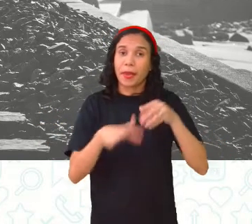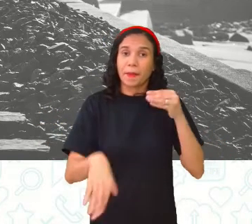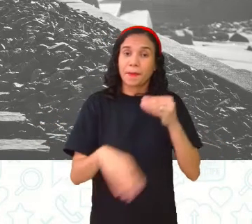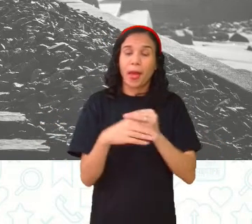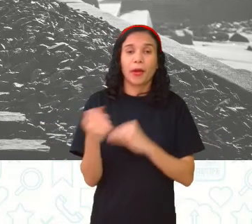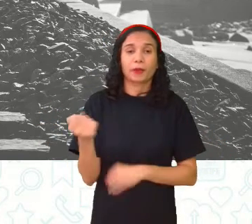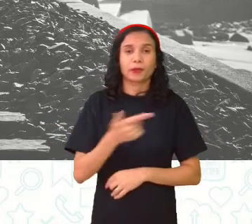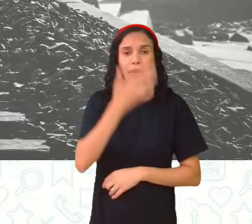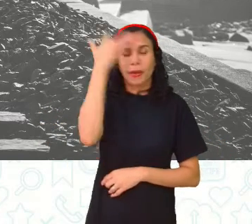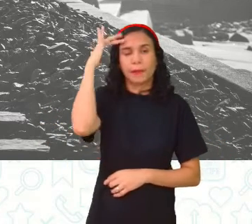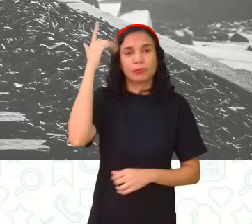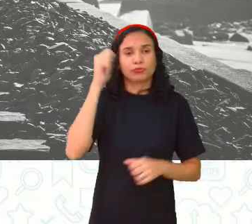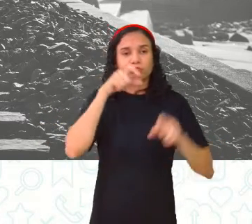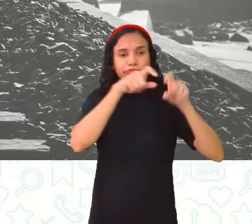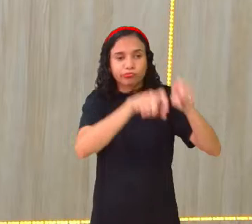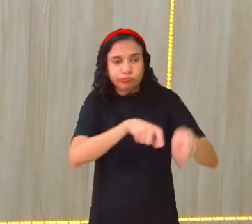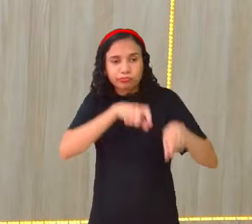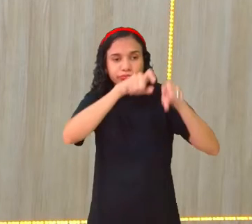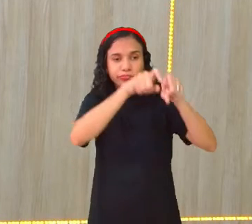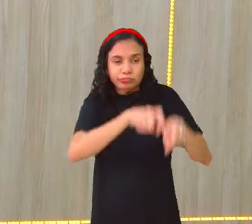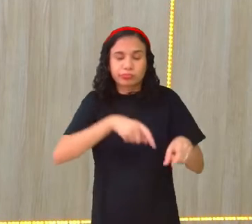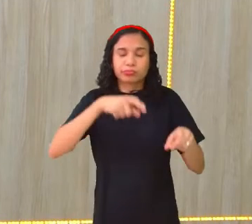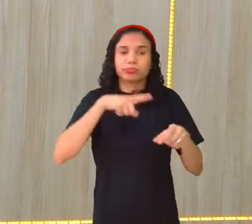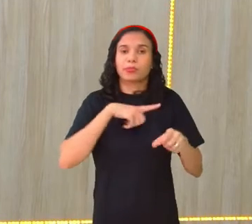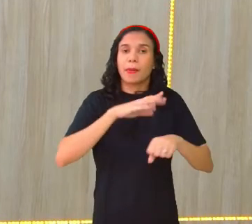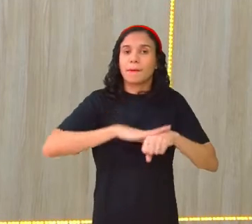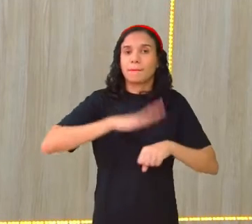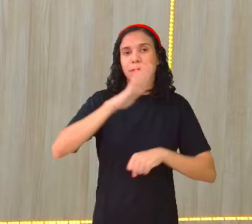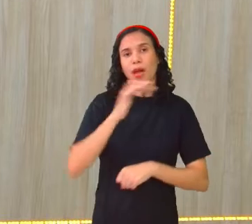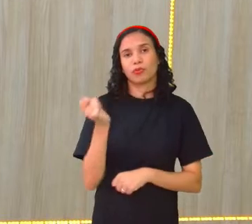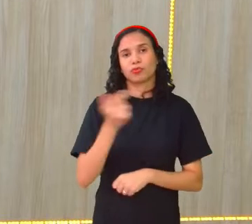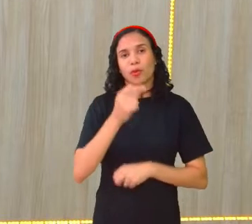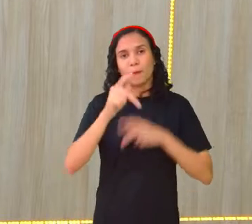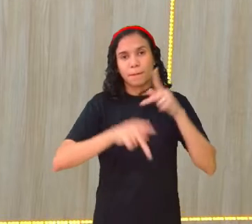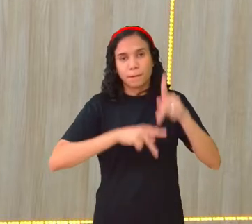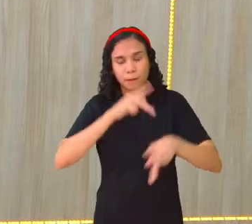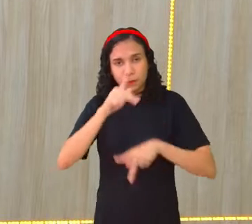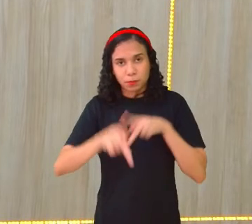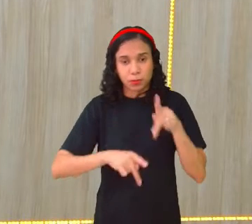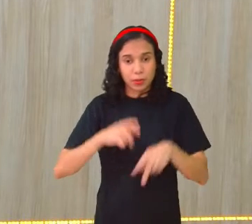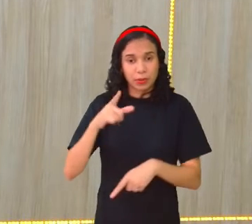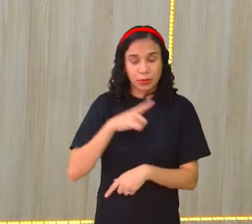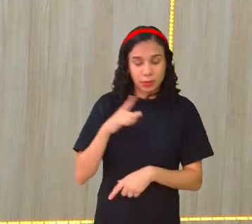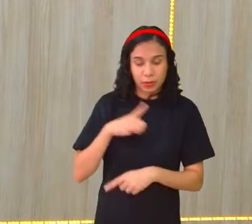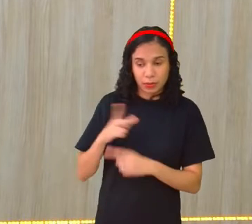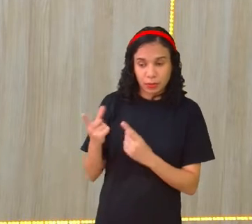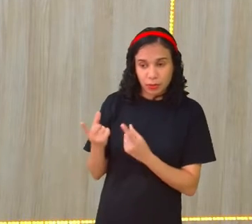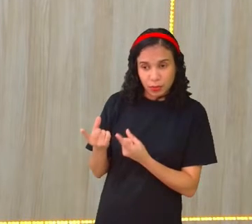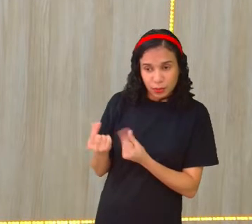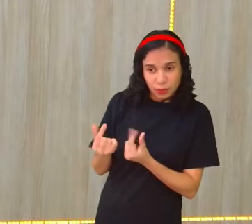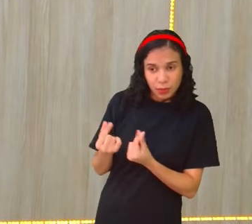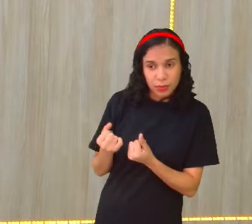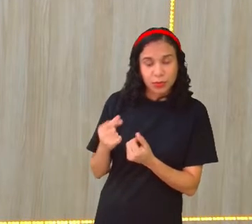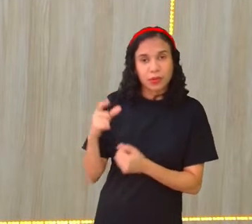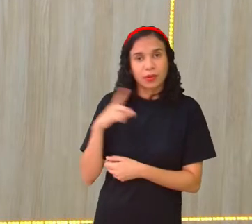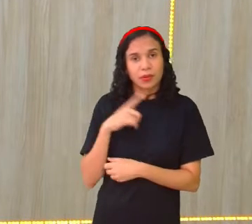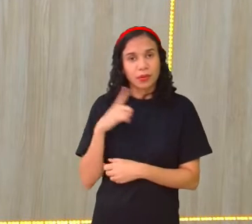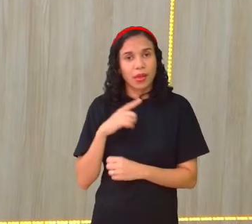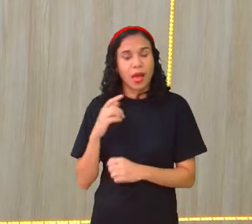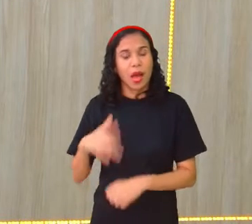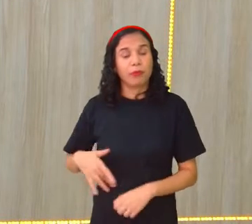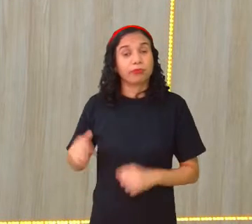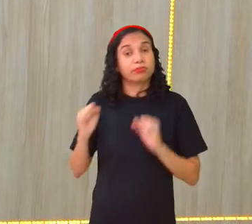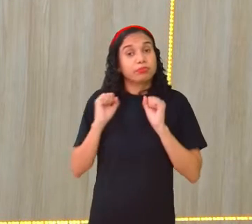a elite cafeicultora, a maior parte, né, dessa população que tinha o dinheiro, né, que tinha poder aquisitivo, eram